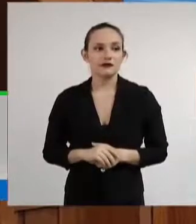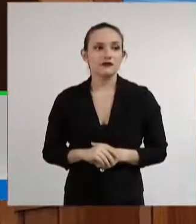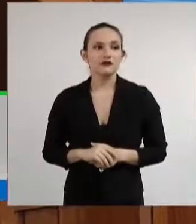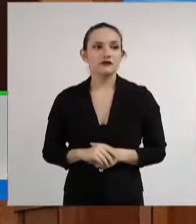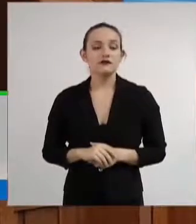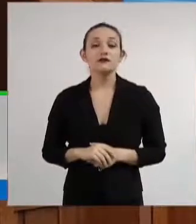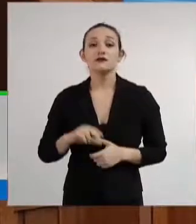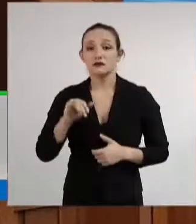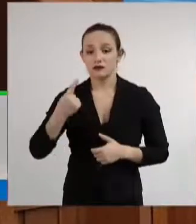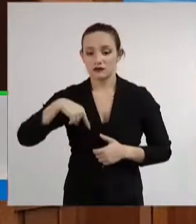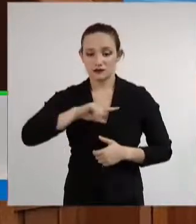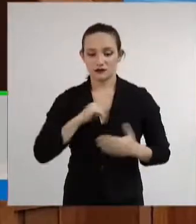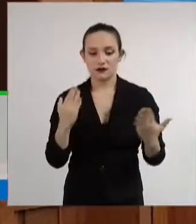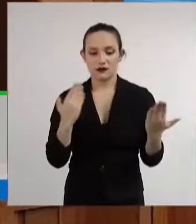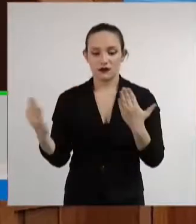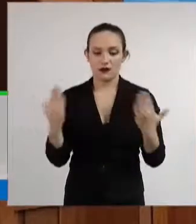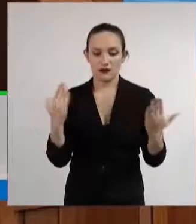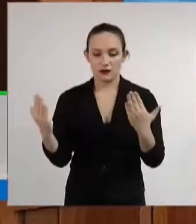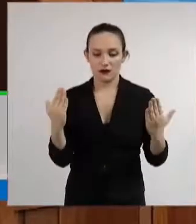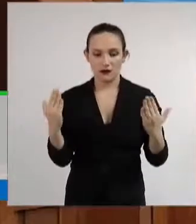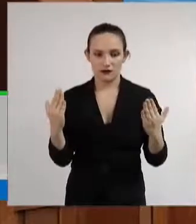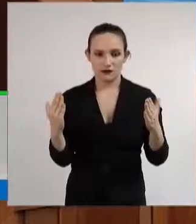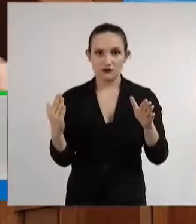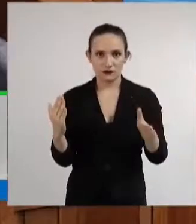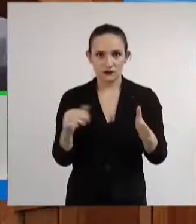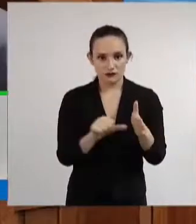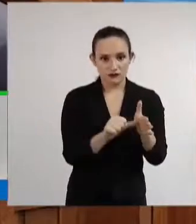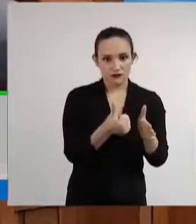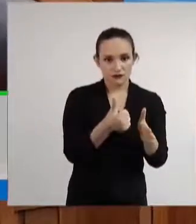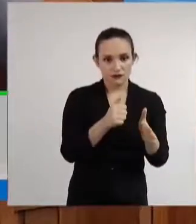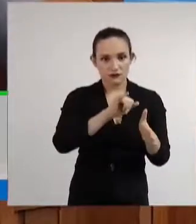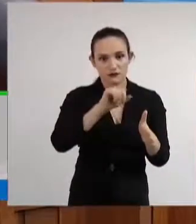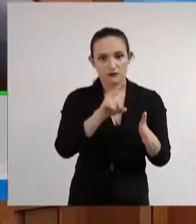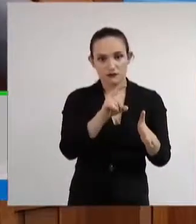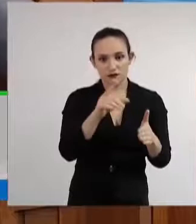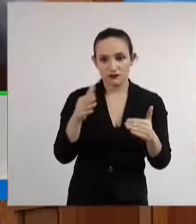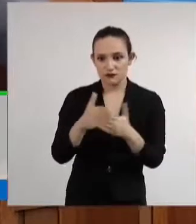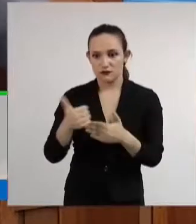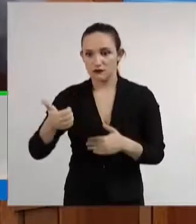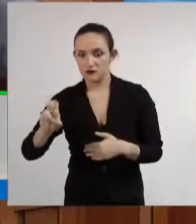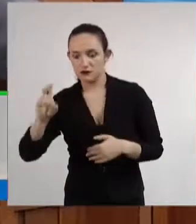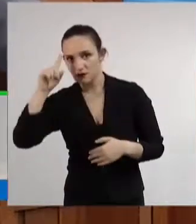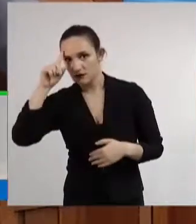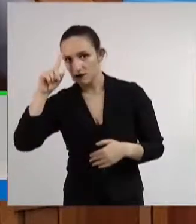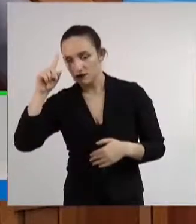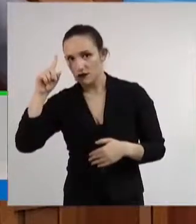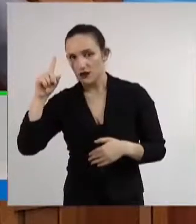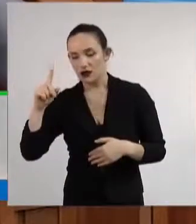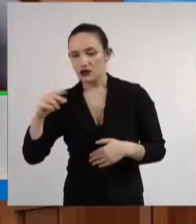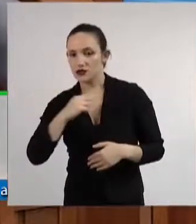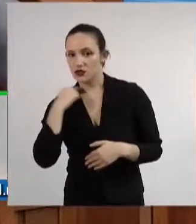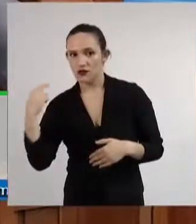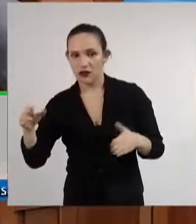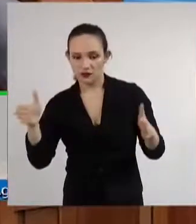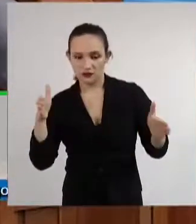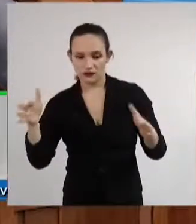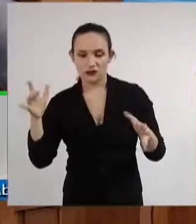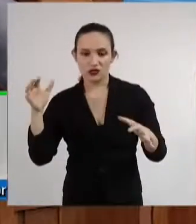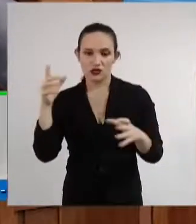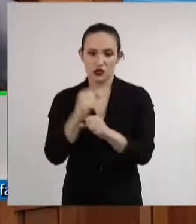Se compararmos os dados no período de 1º de janeiro a 15 de novembro de 2017, foram